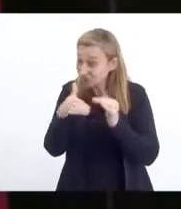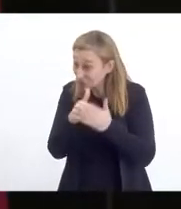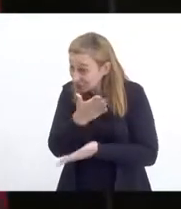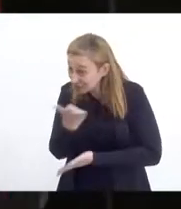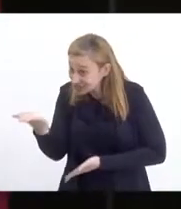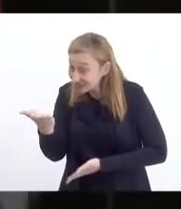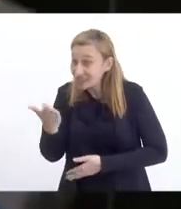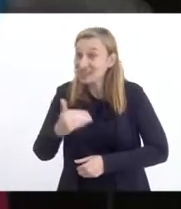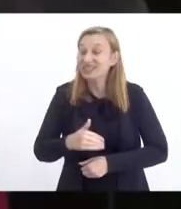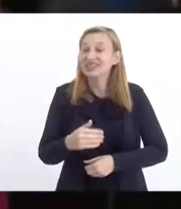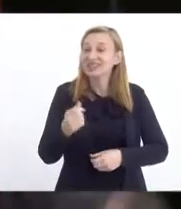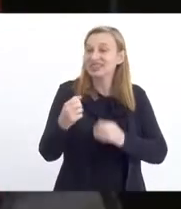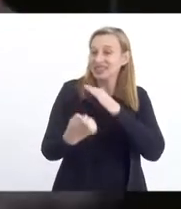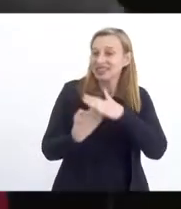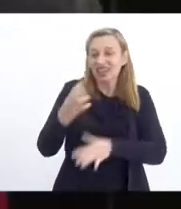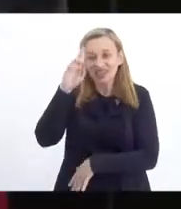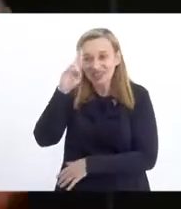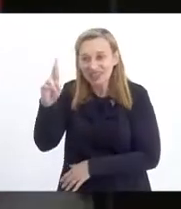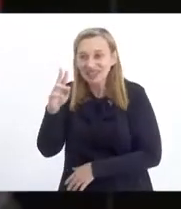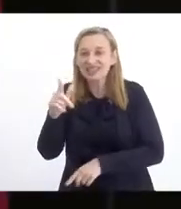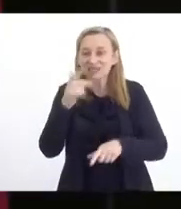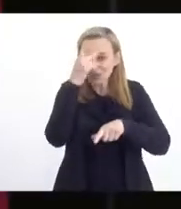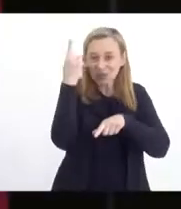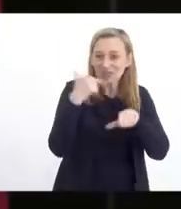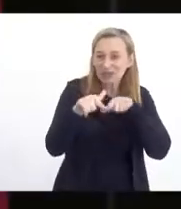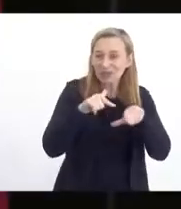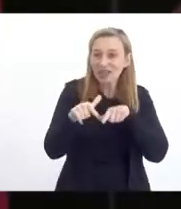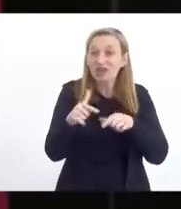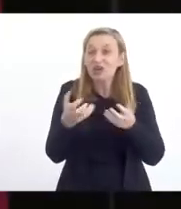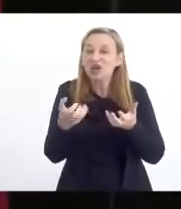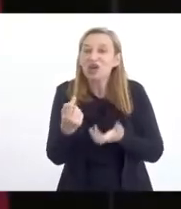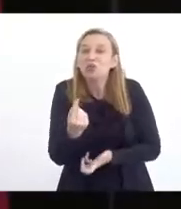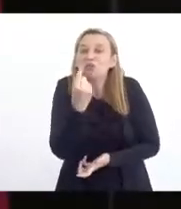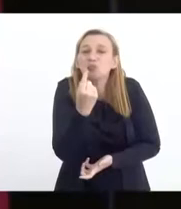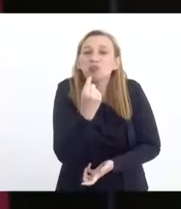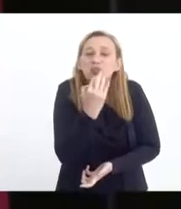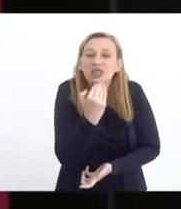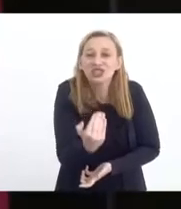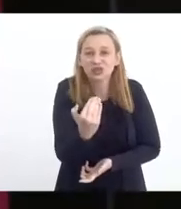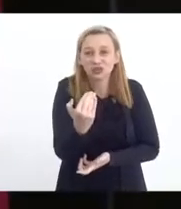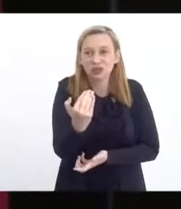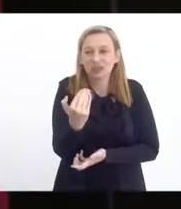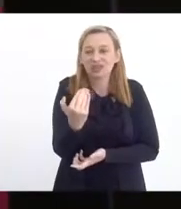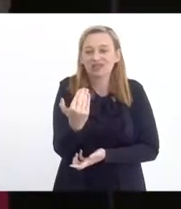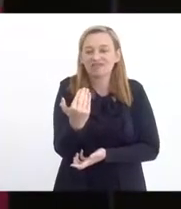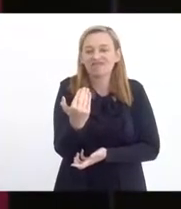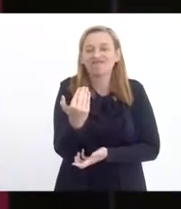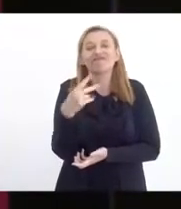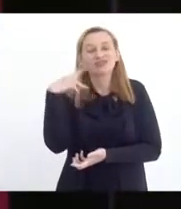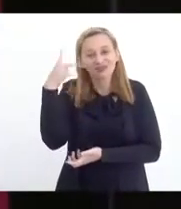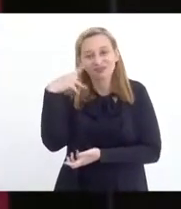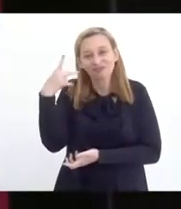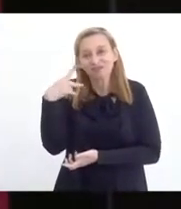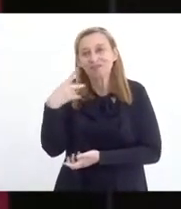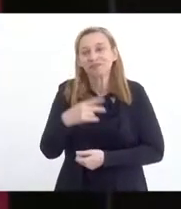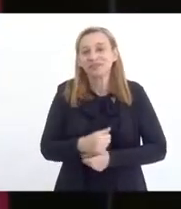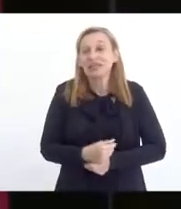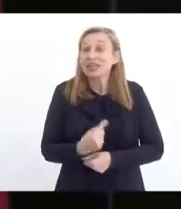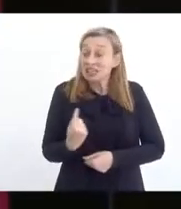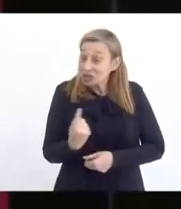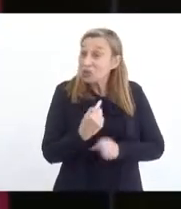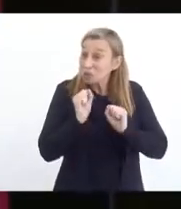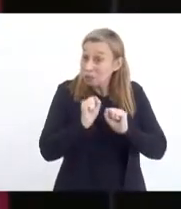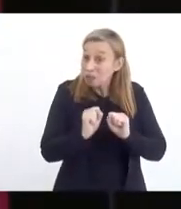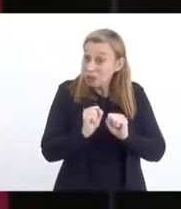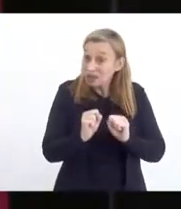estão aqui, empresários, trabalhadores, eu quero fazer um pedido aos queridos vereadores, que a gente